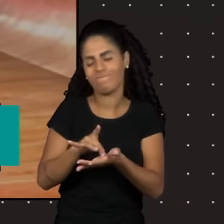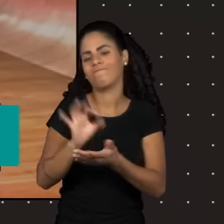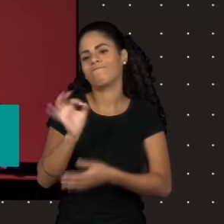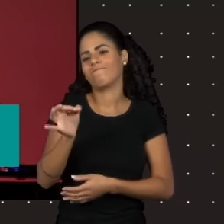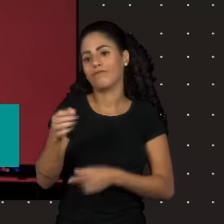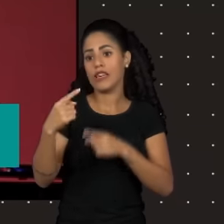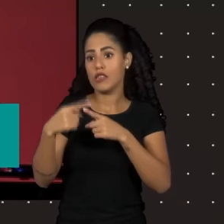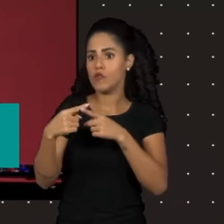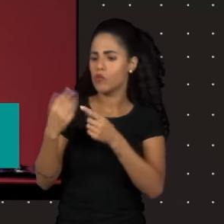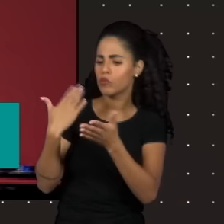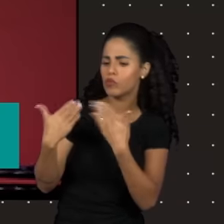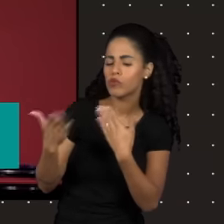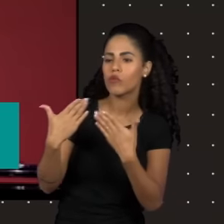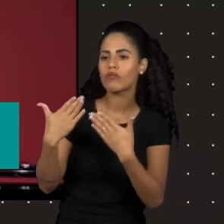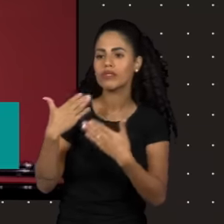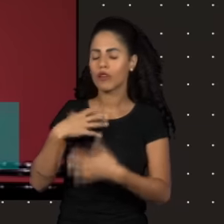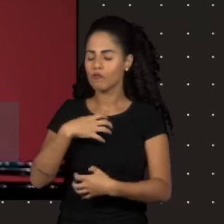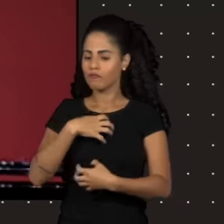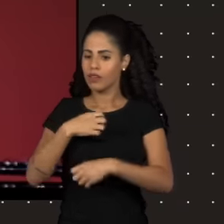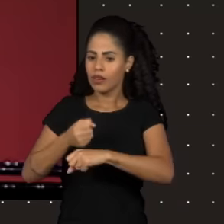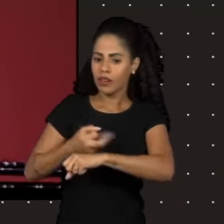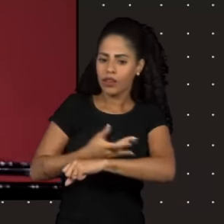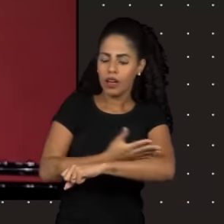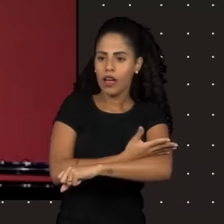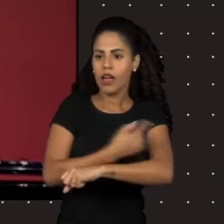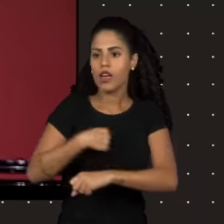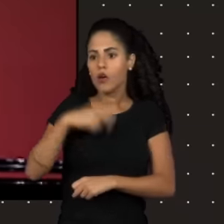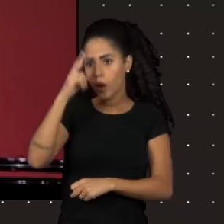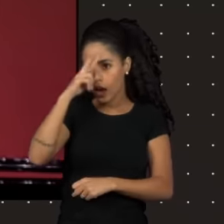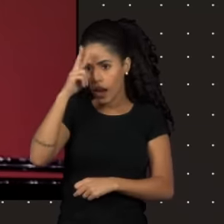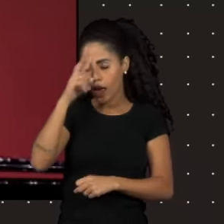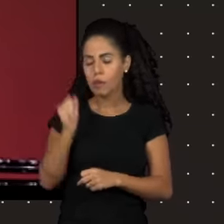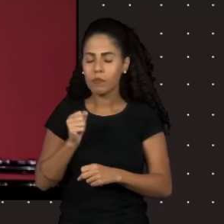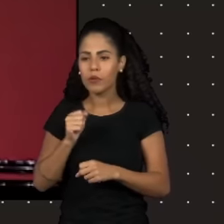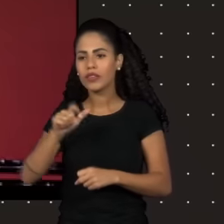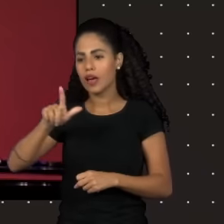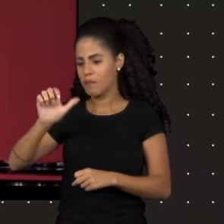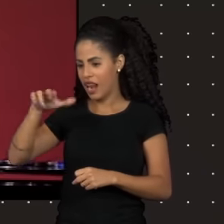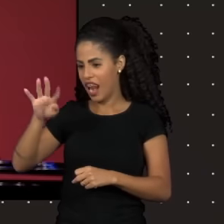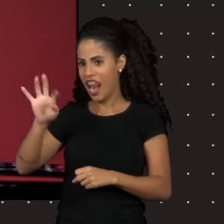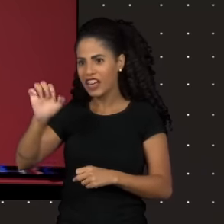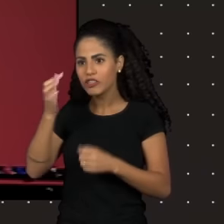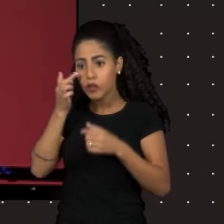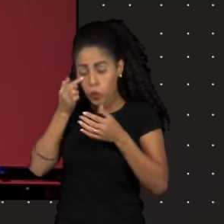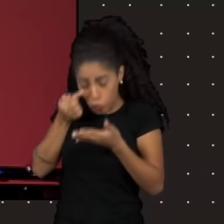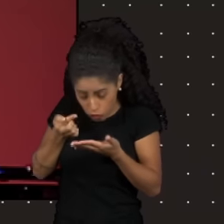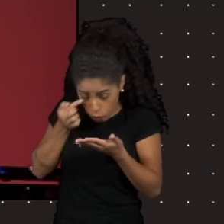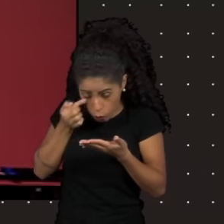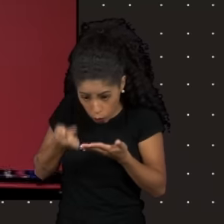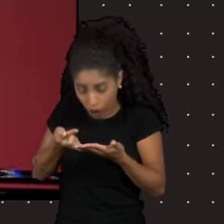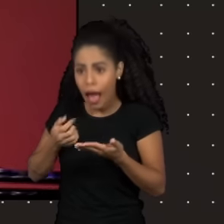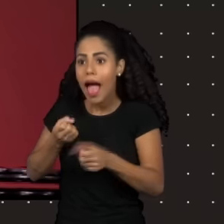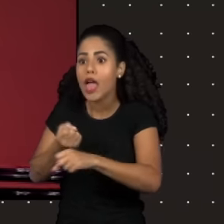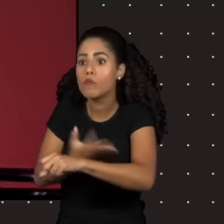eu fui falar com ela, eu me lembro que eu me emocionei tanto que até minha lente saiu do olho. Então, olha isso. Você vê o nível da pessoa.